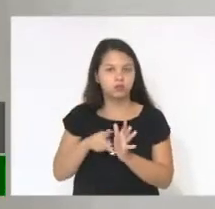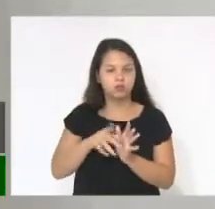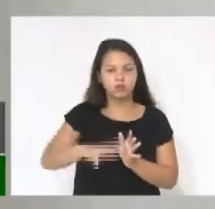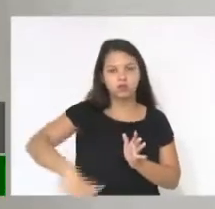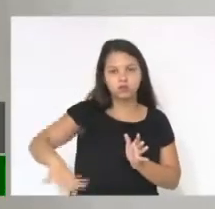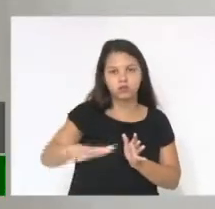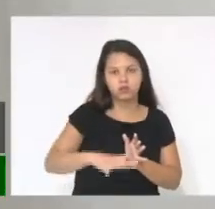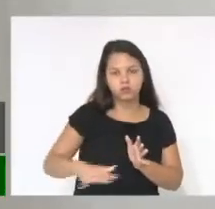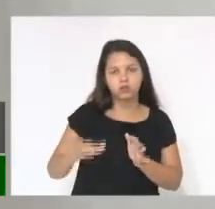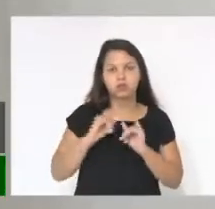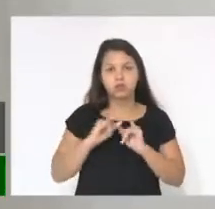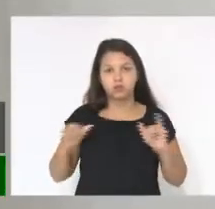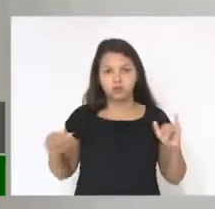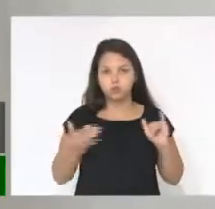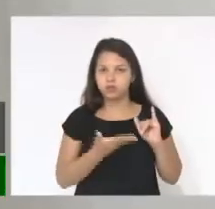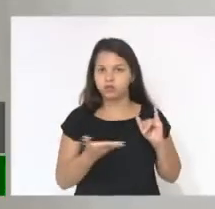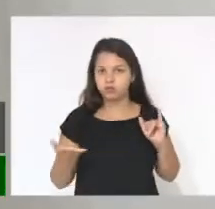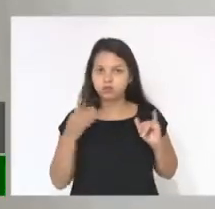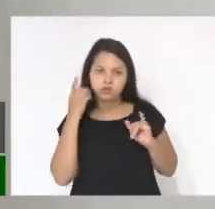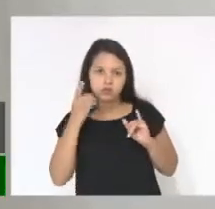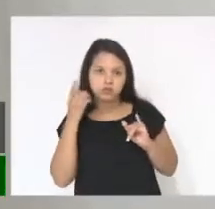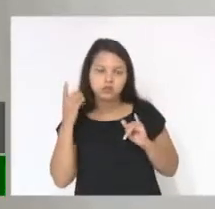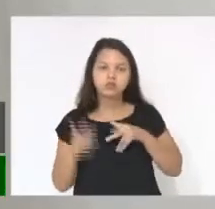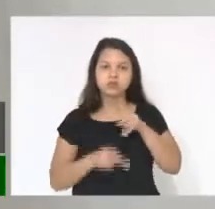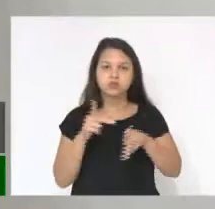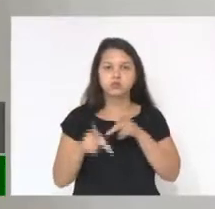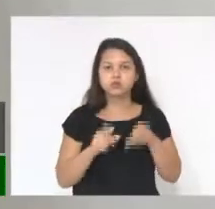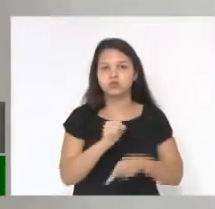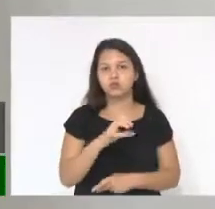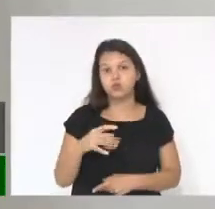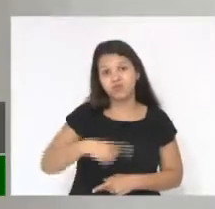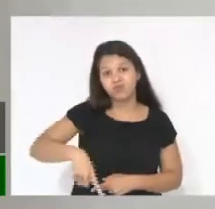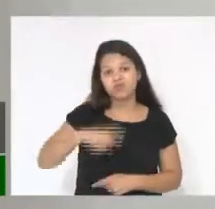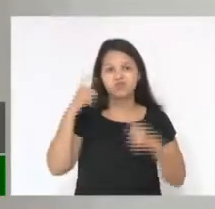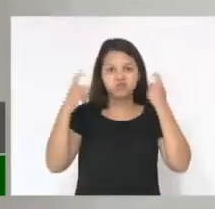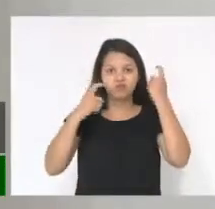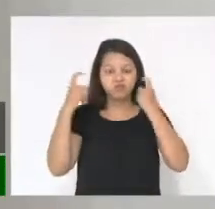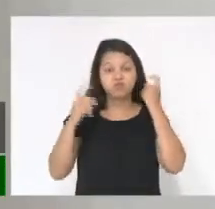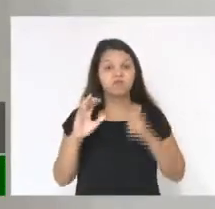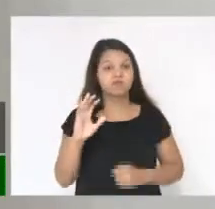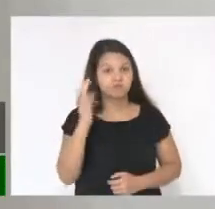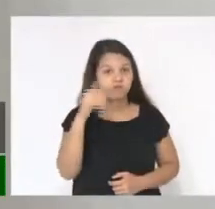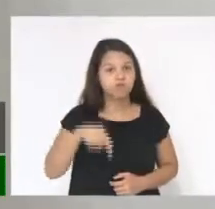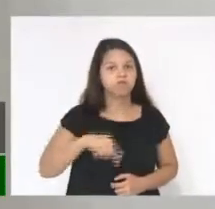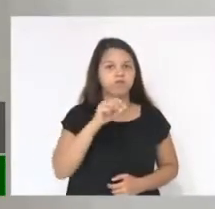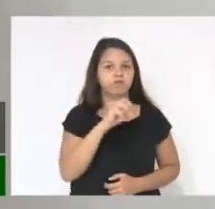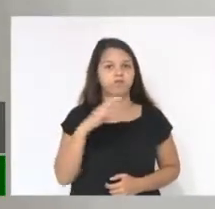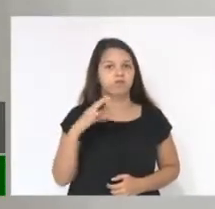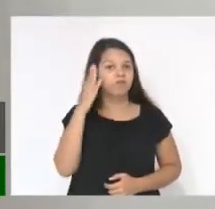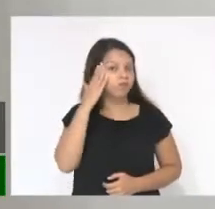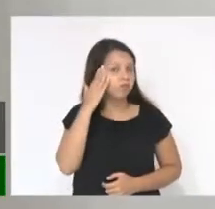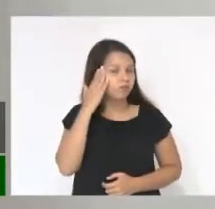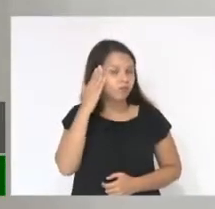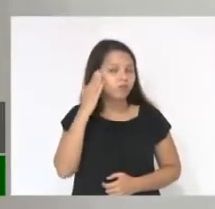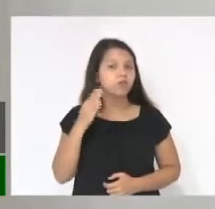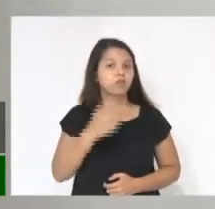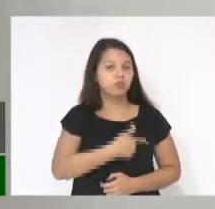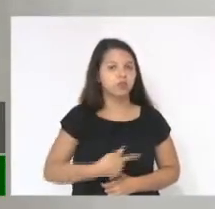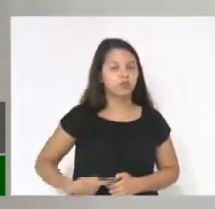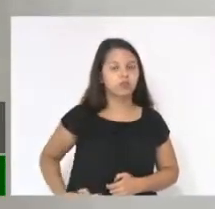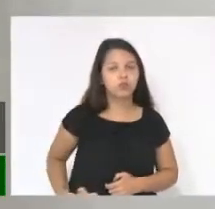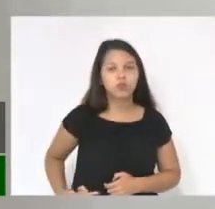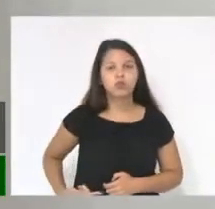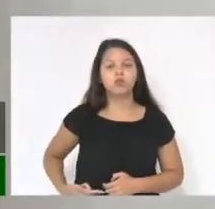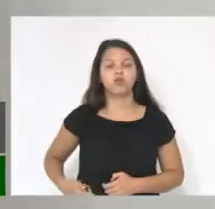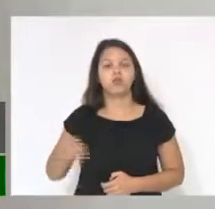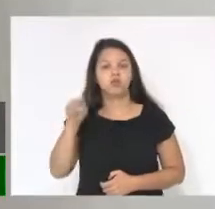dizer aos deputados, aos catarinenses, que a gente está muito preocupado com o que está acontecendo em Santa Catarina. Sabemos que o governo Moisés, bem como